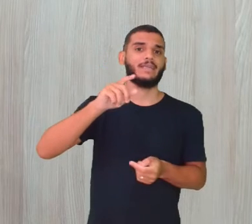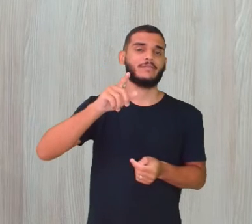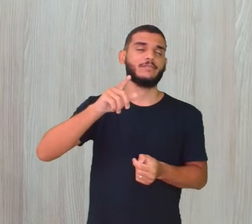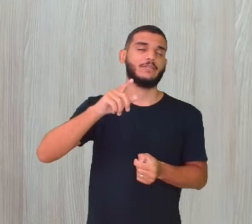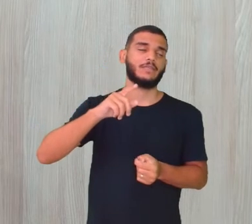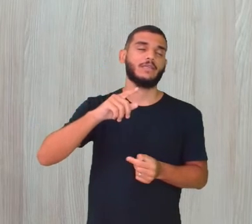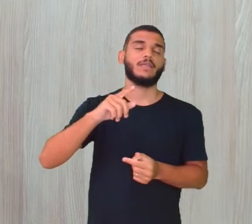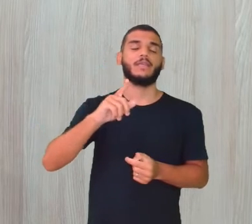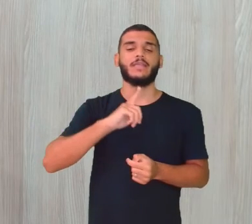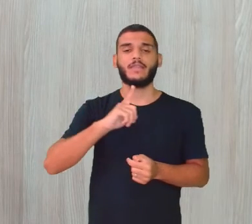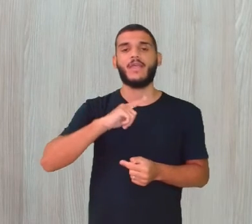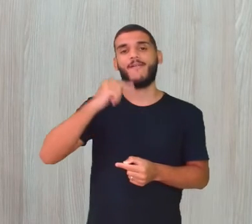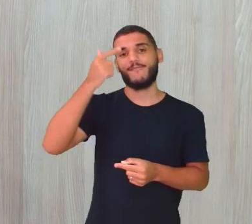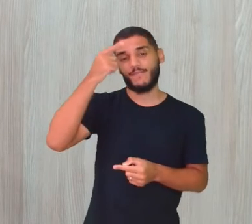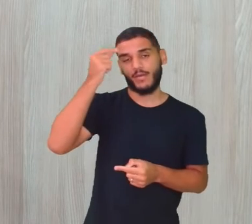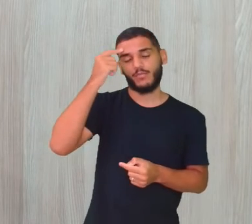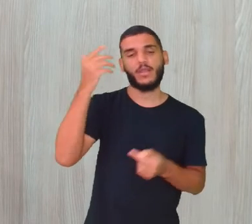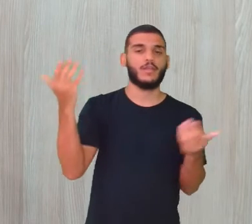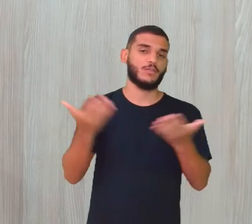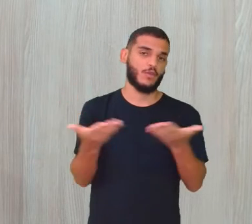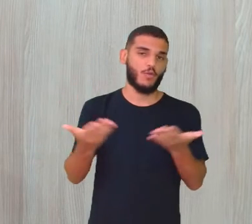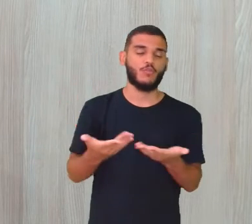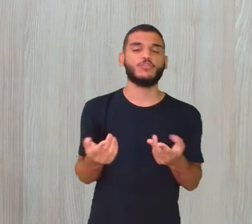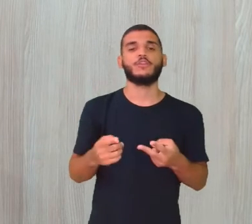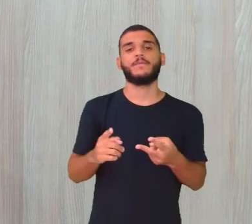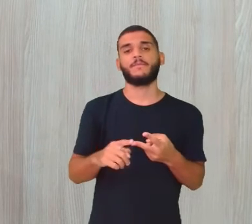gente vê hoje já negros sendo representados na